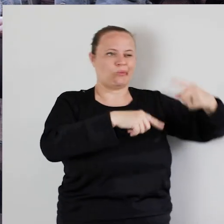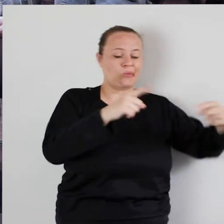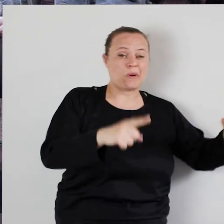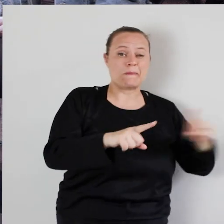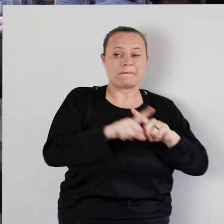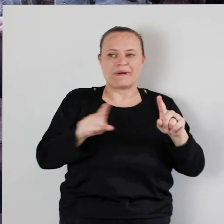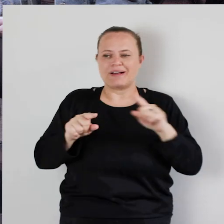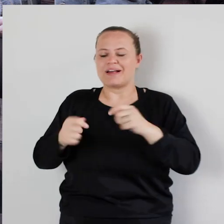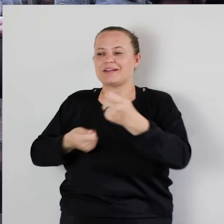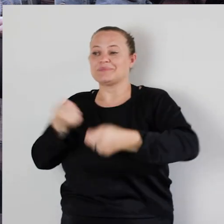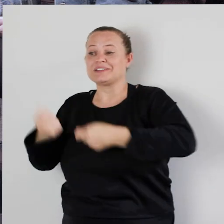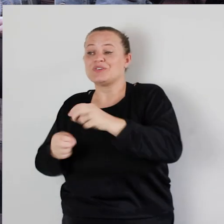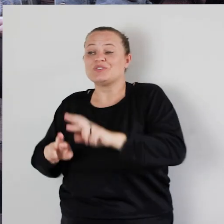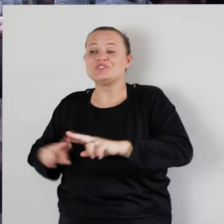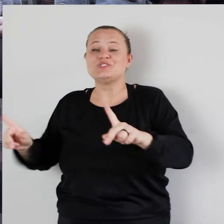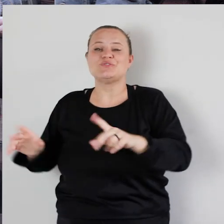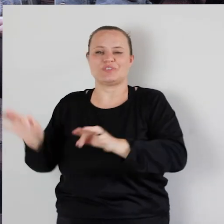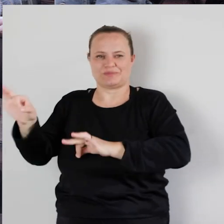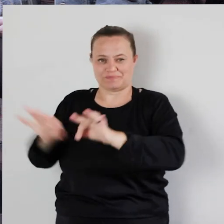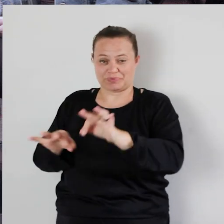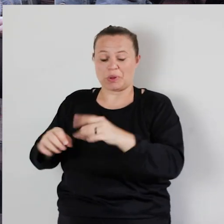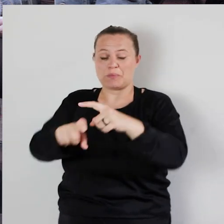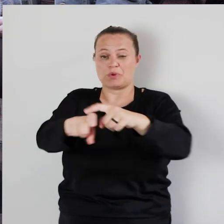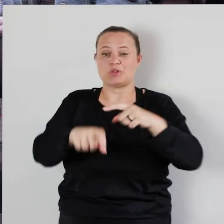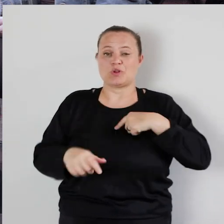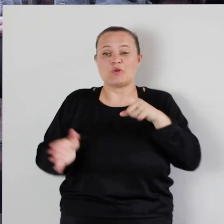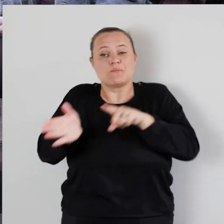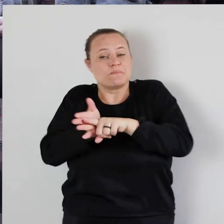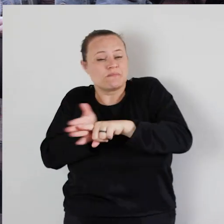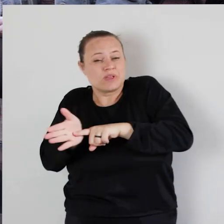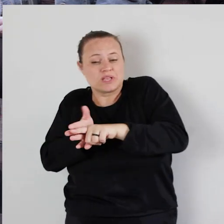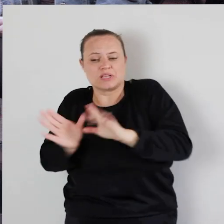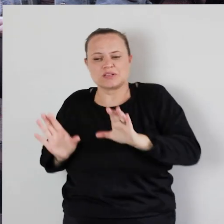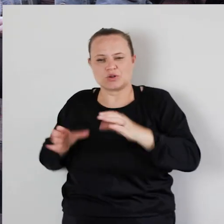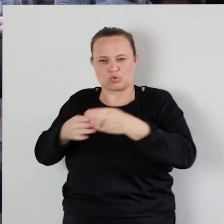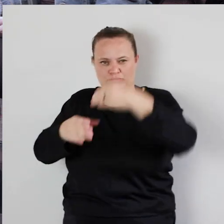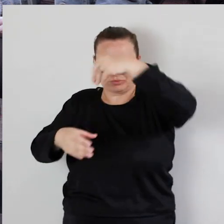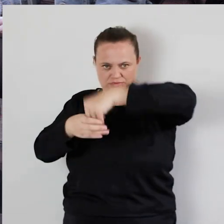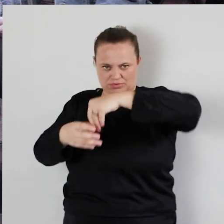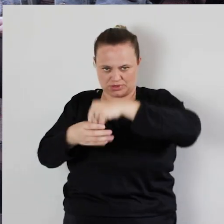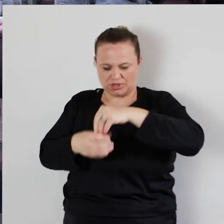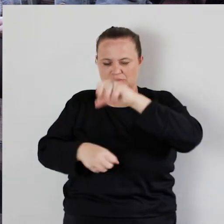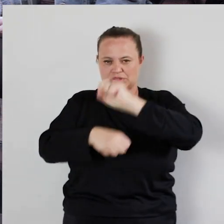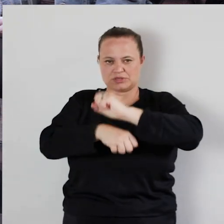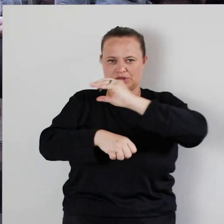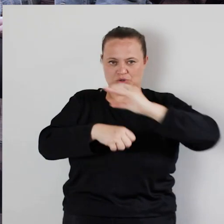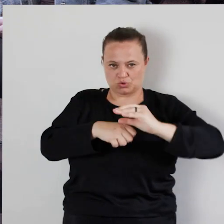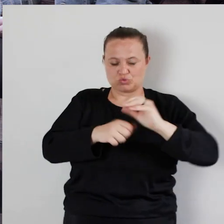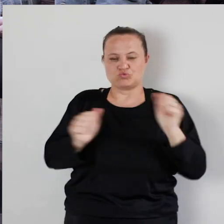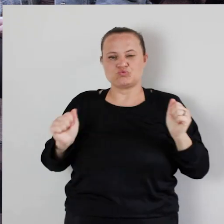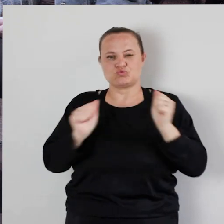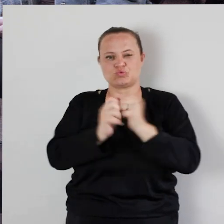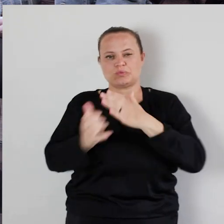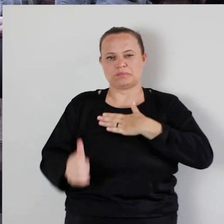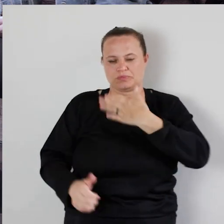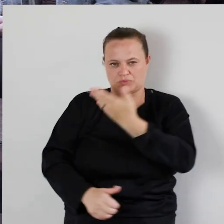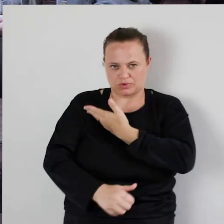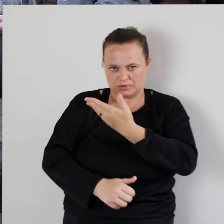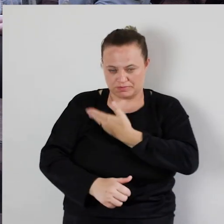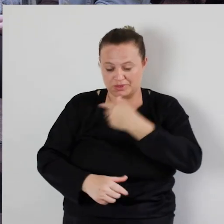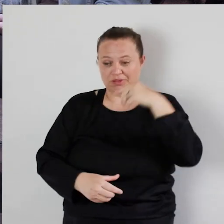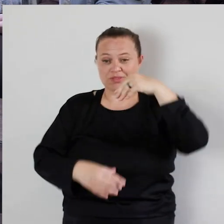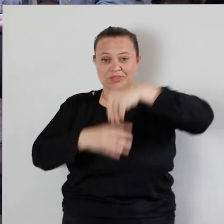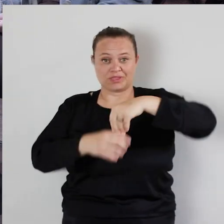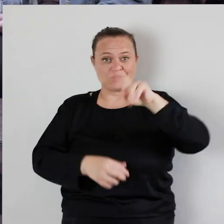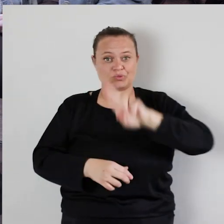olha. Eu desenvolvo uma série de projetos de pesquisa nesse grupo, aqui em Santa Catarina,